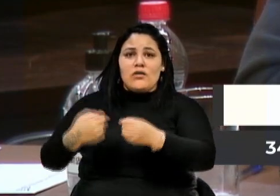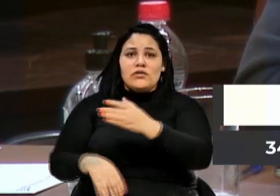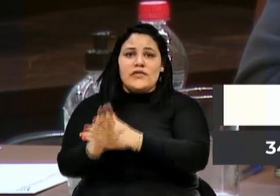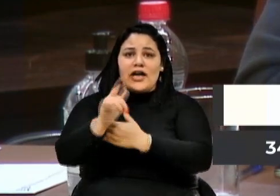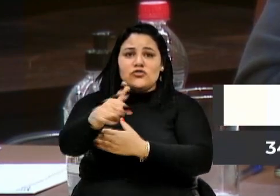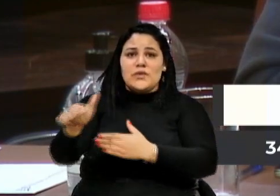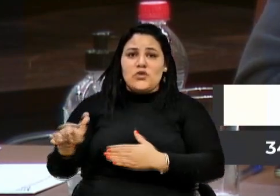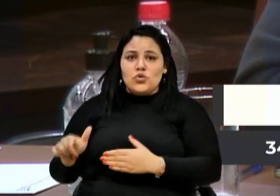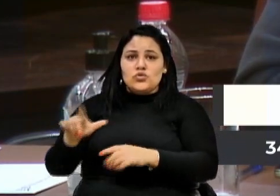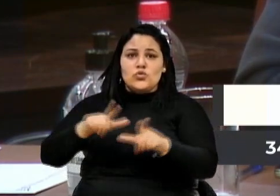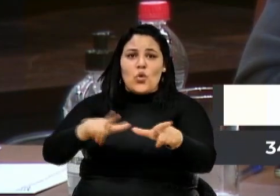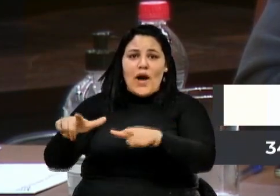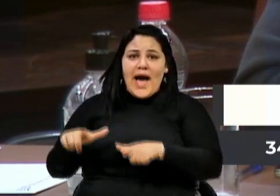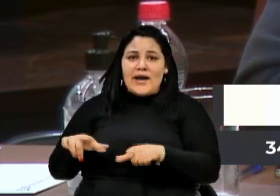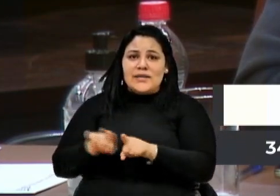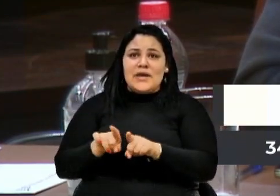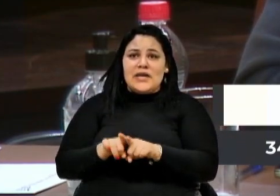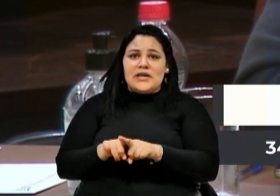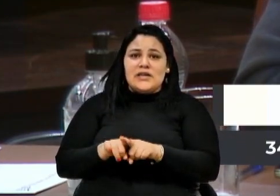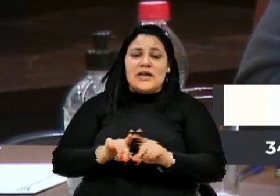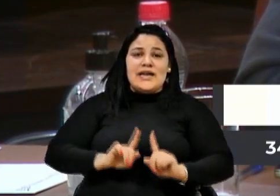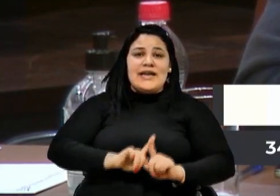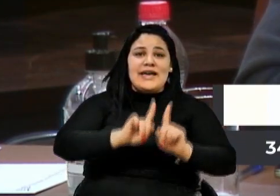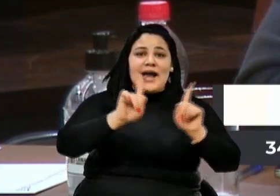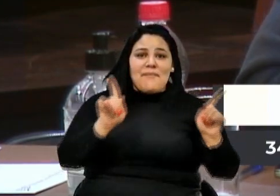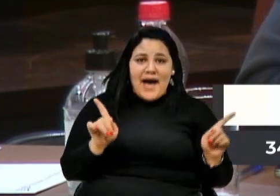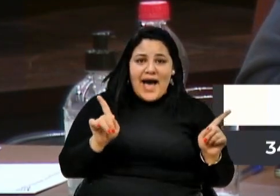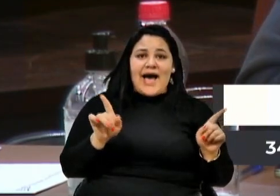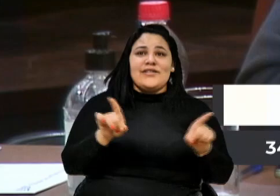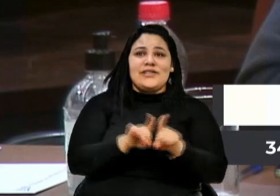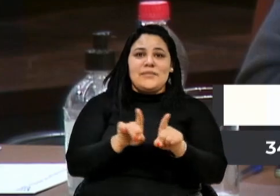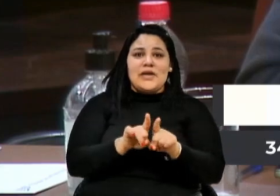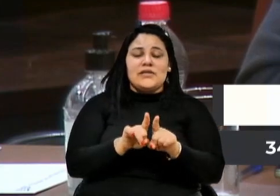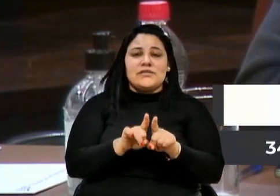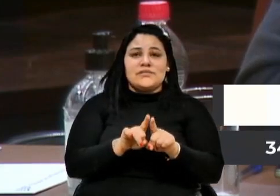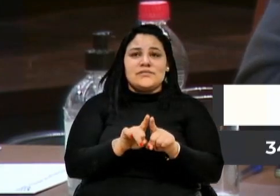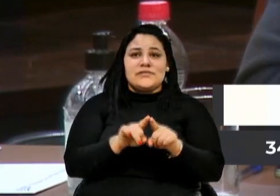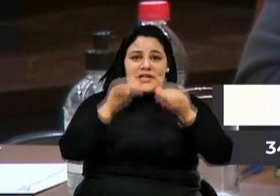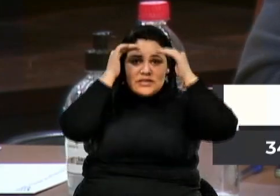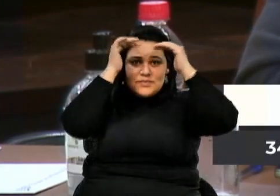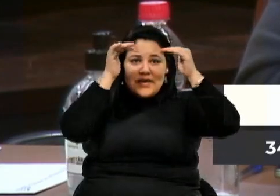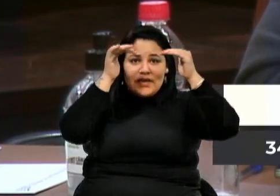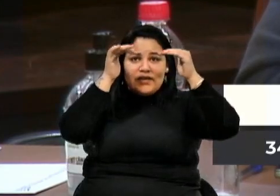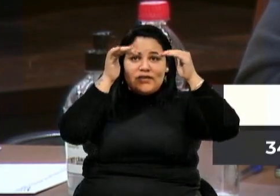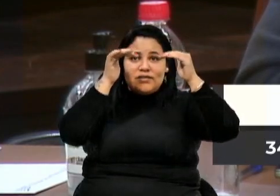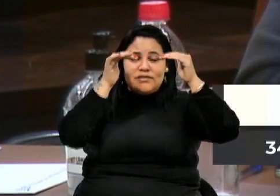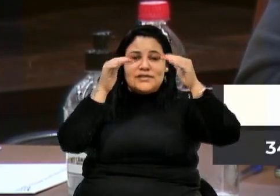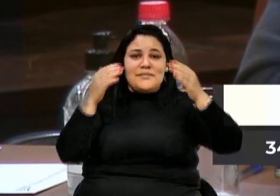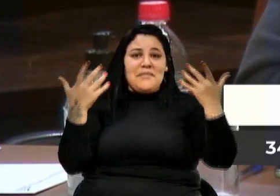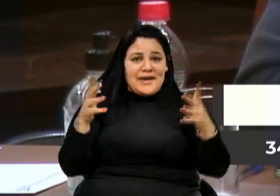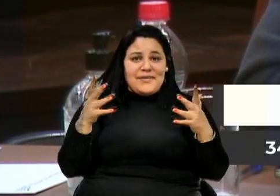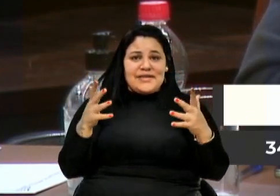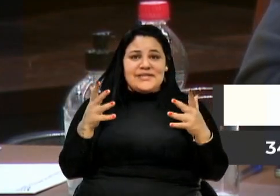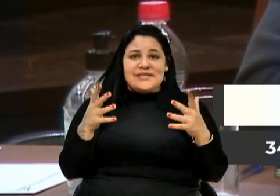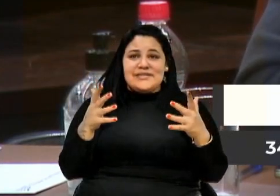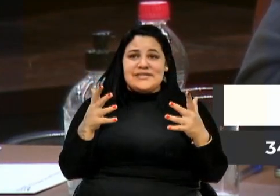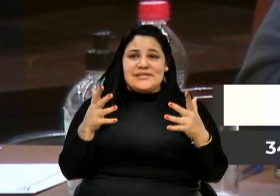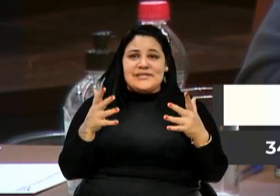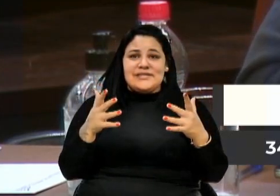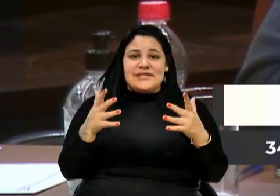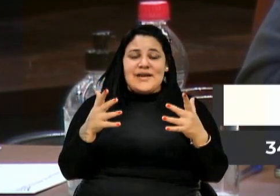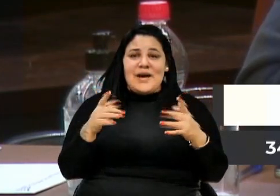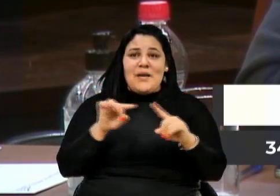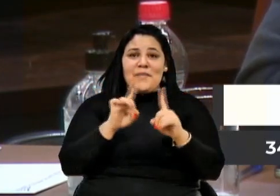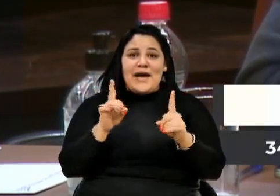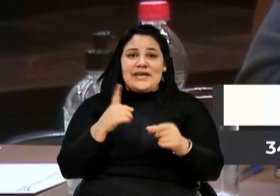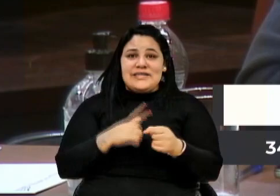dizer, vereador? Gramado, Canela, com todo o respeito, eles estão de parabéns, mas eles são cidades caça-níquel. Porque eles vão lá, as pessoas gastam 300, 400